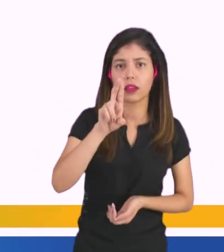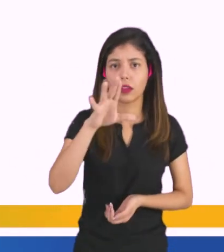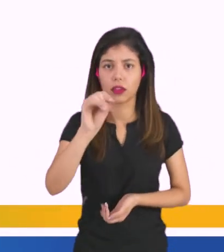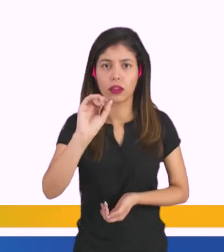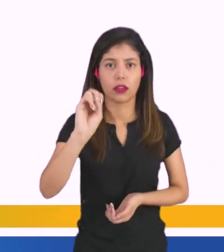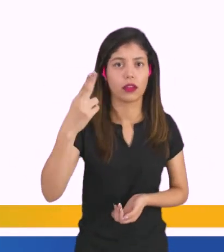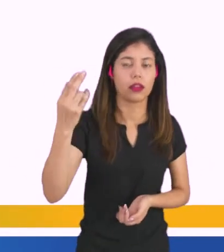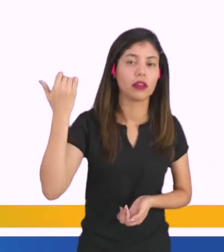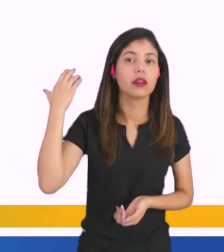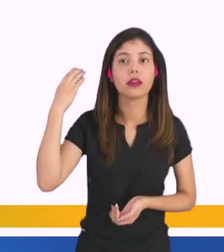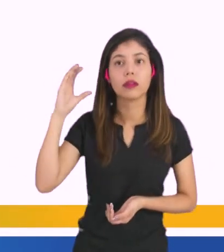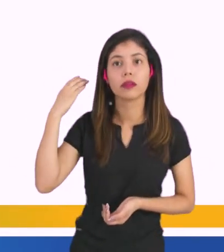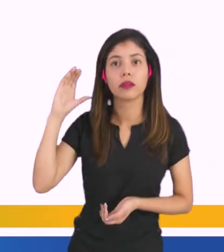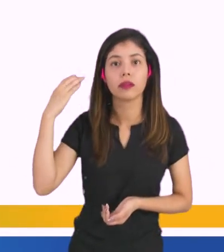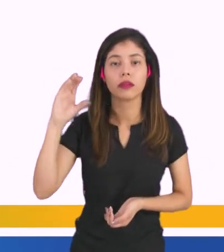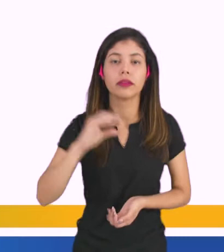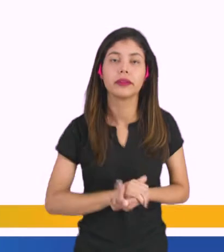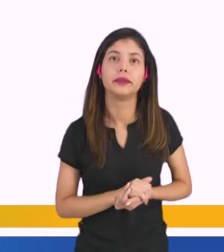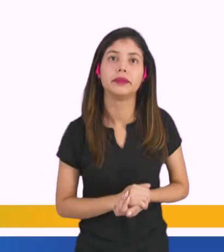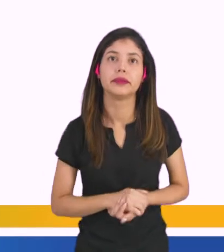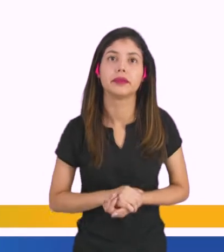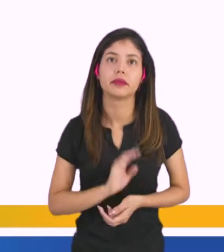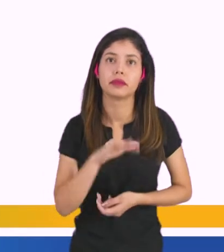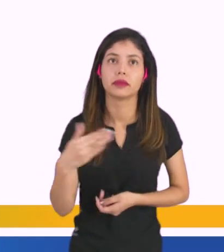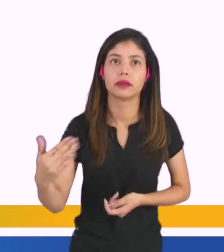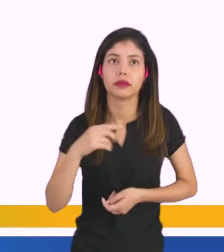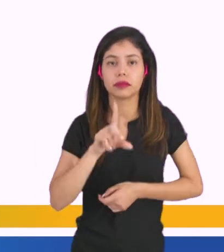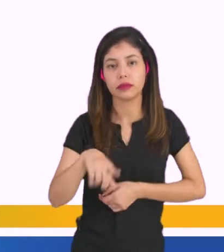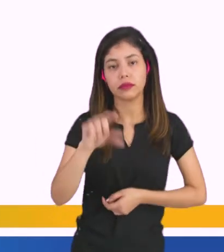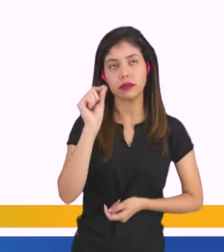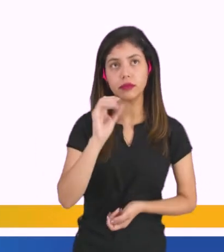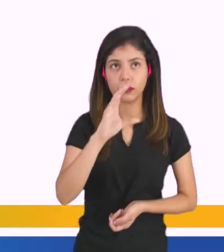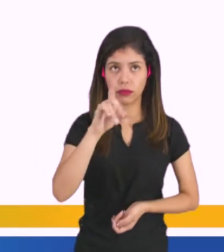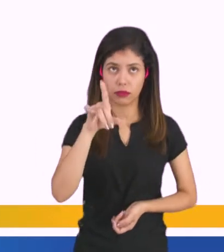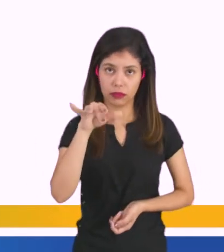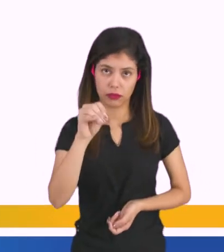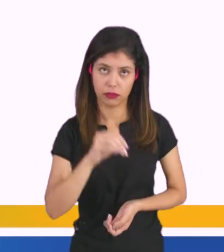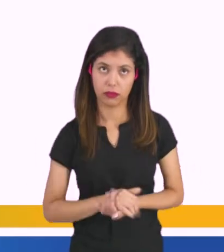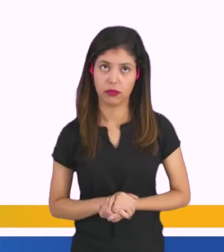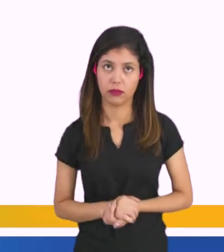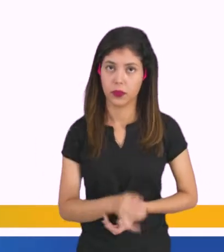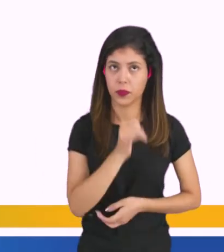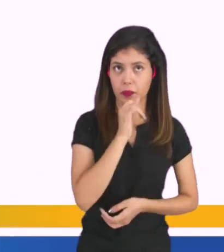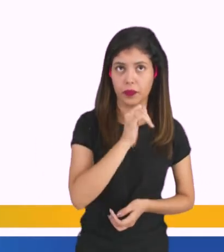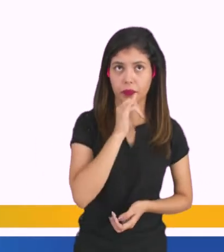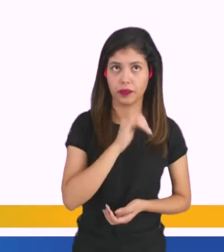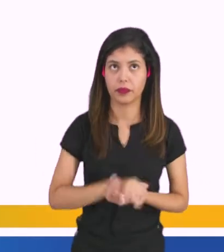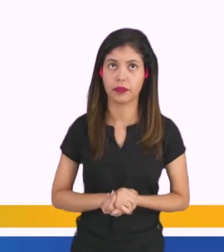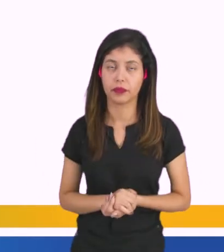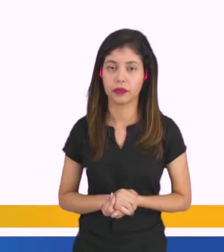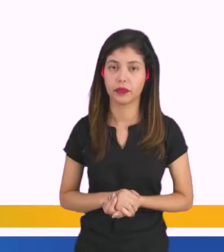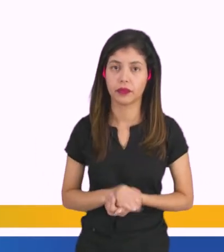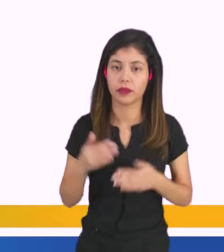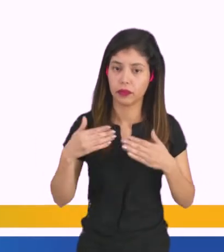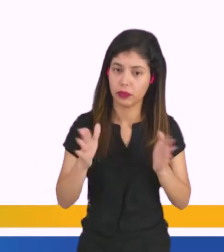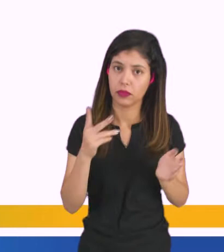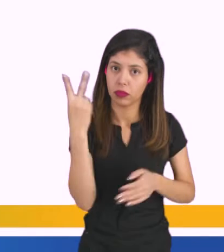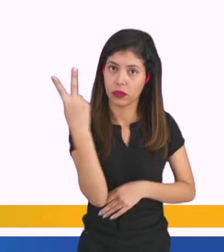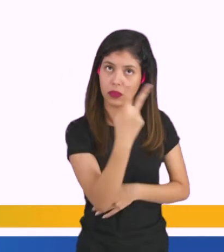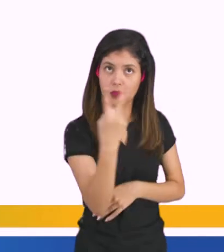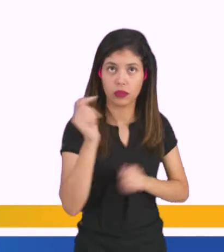refrigerante. E aí percebam que no caldo, quando eu escolher caldo e, por exemplo, vegetariano, abre-se